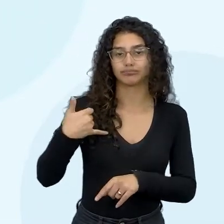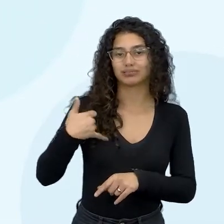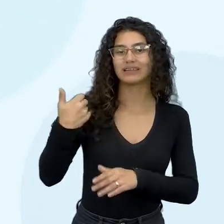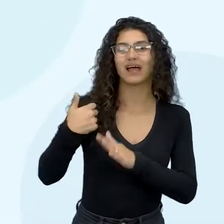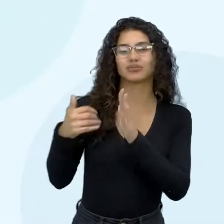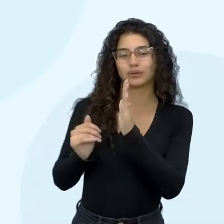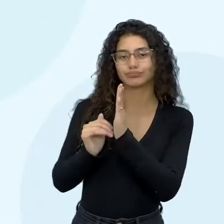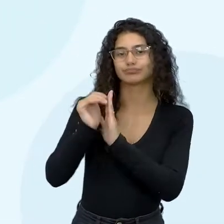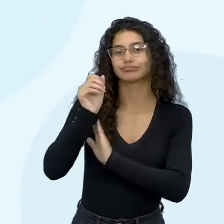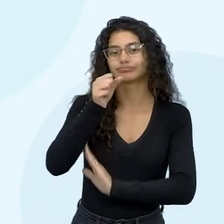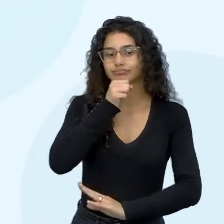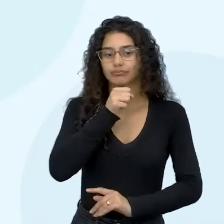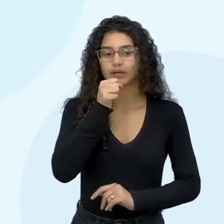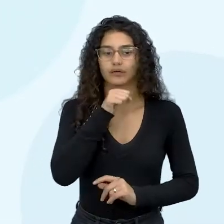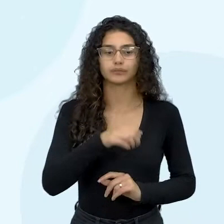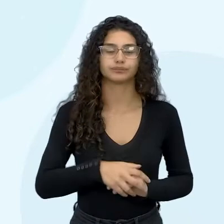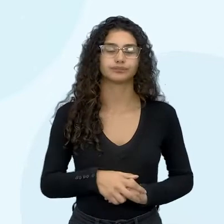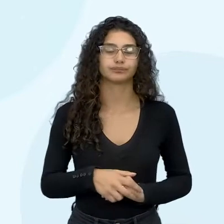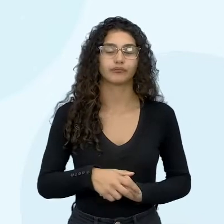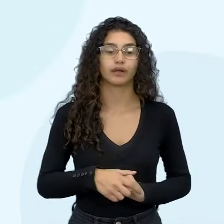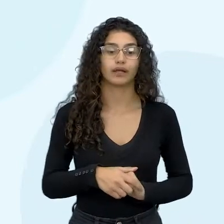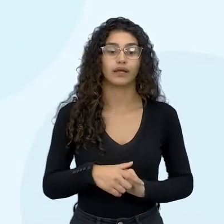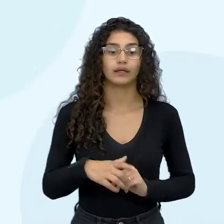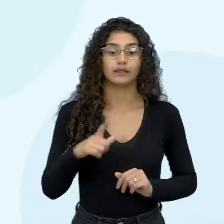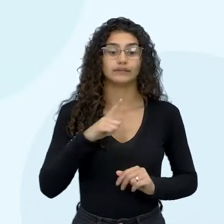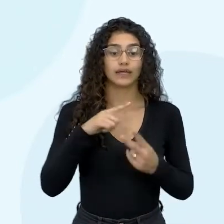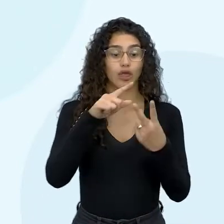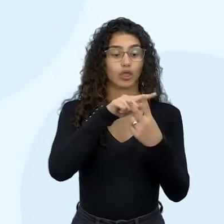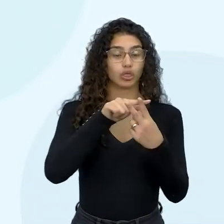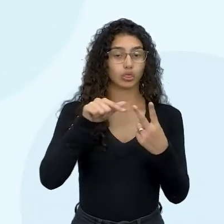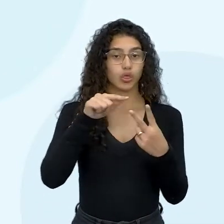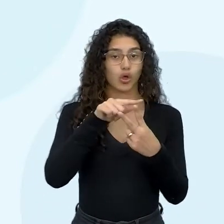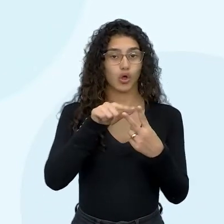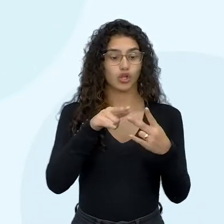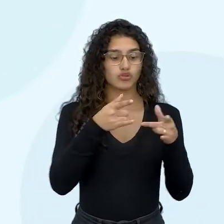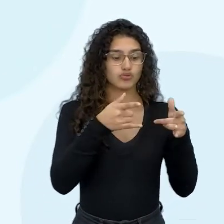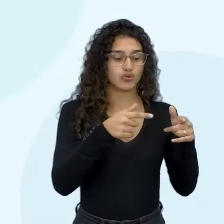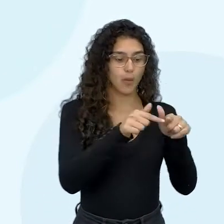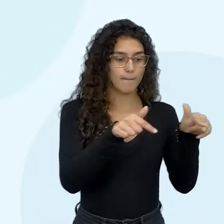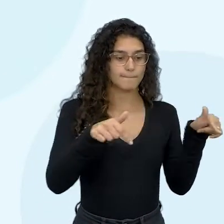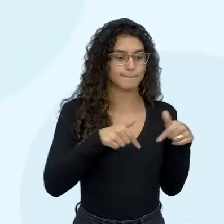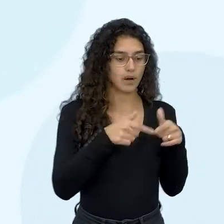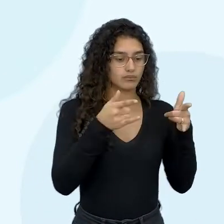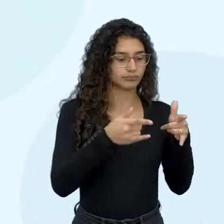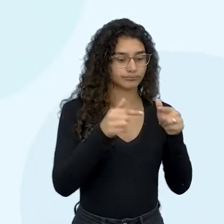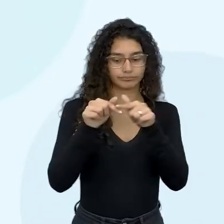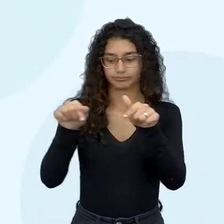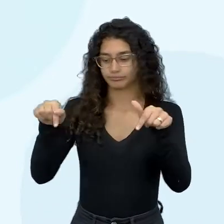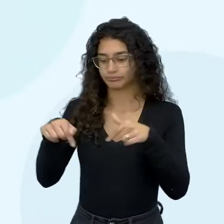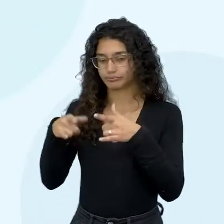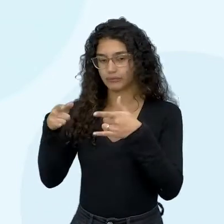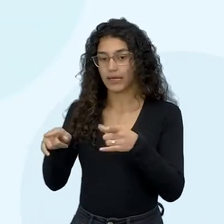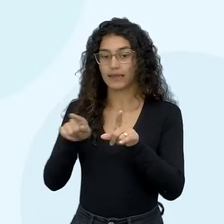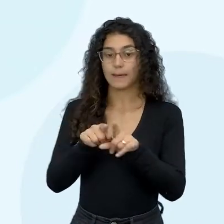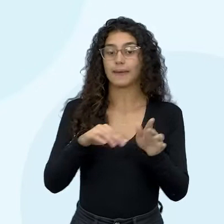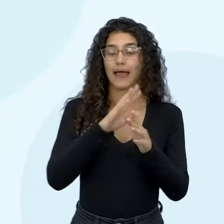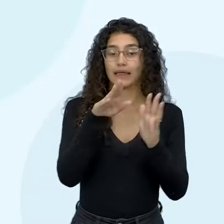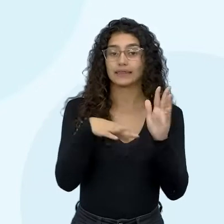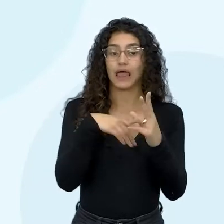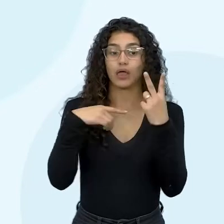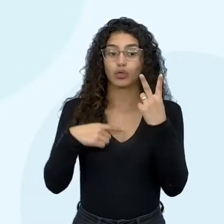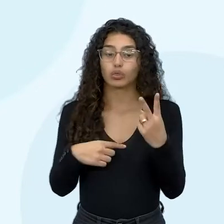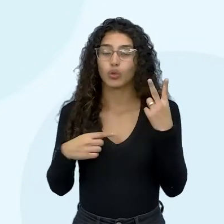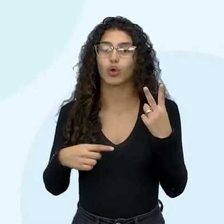né? Ó, ela possui 2 dormitórios. Tá? E até 2 vagas